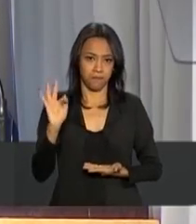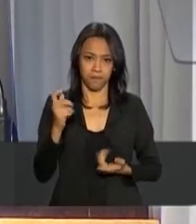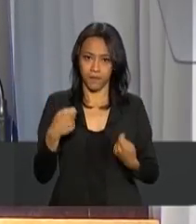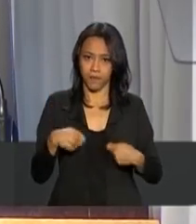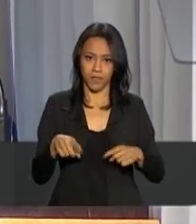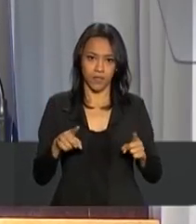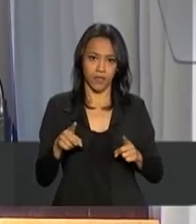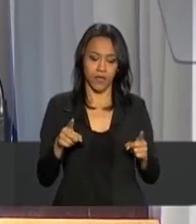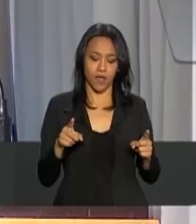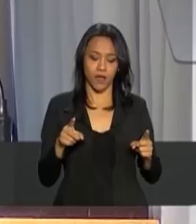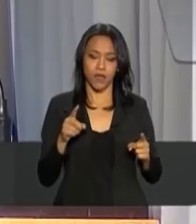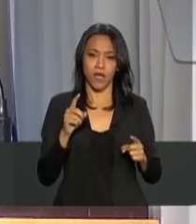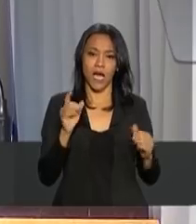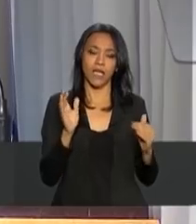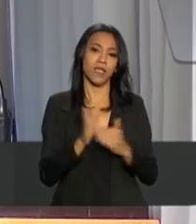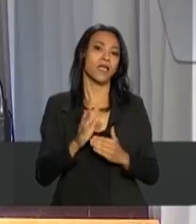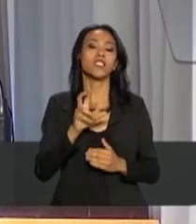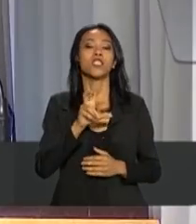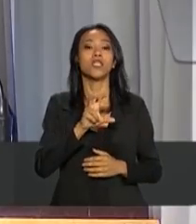de